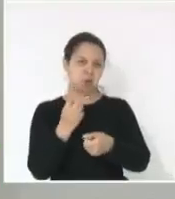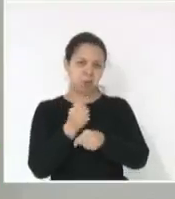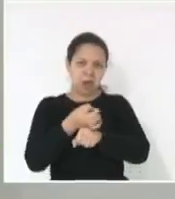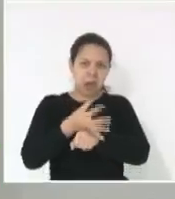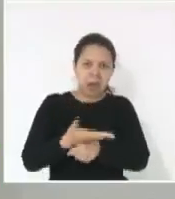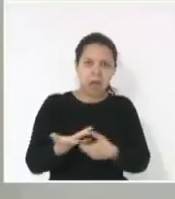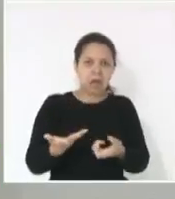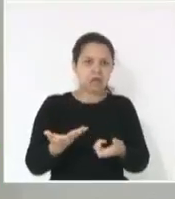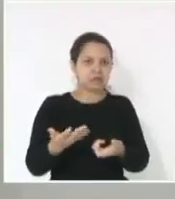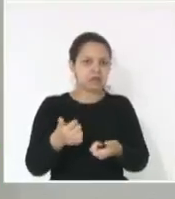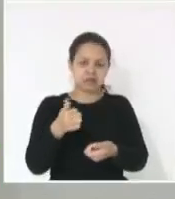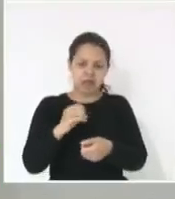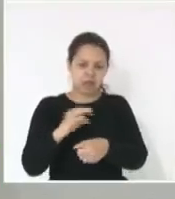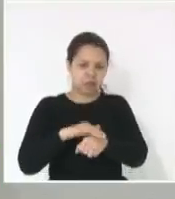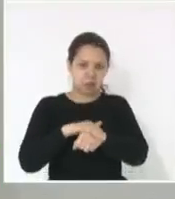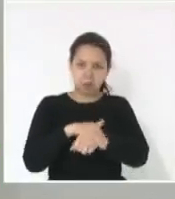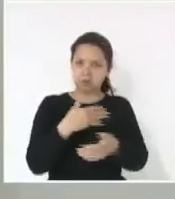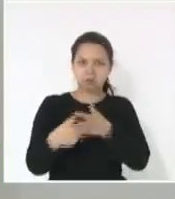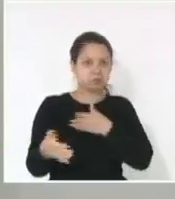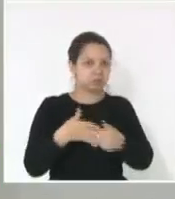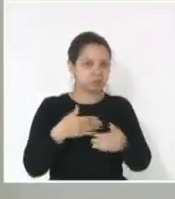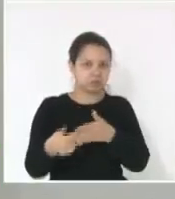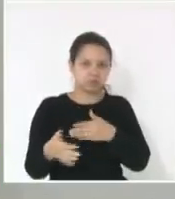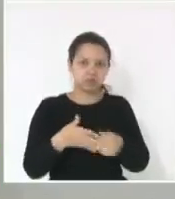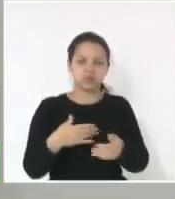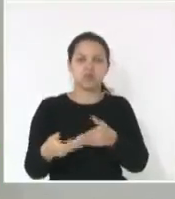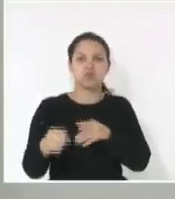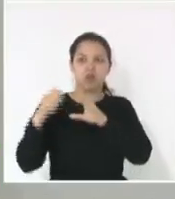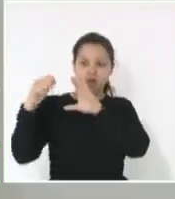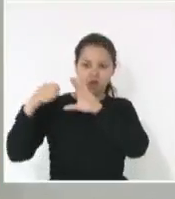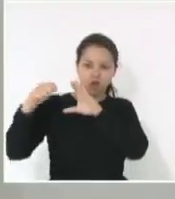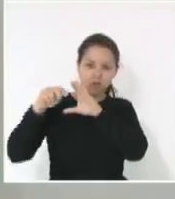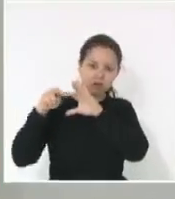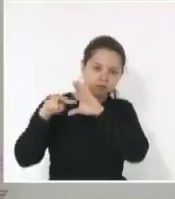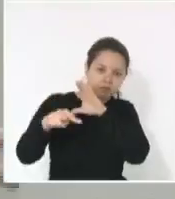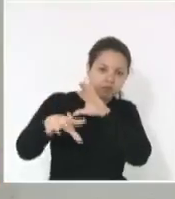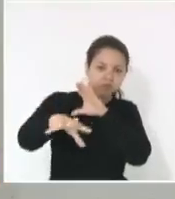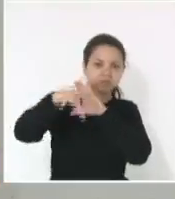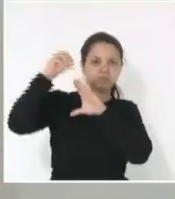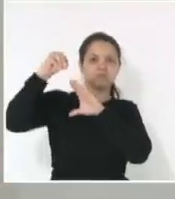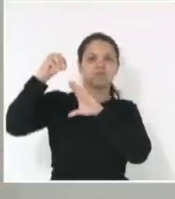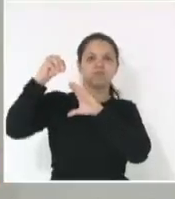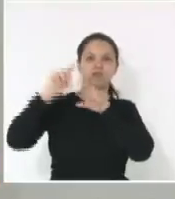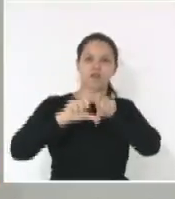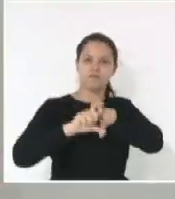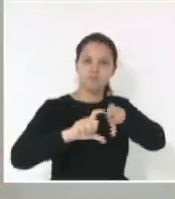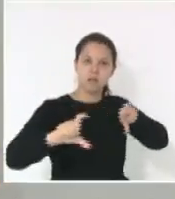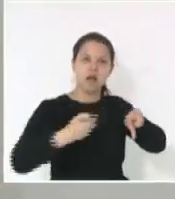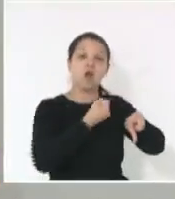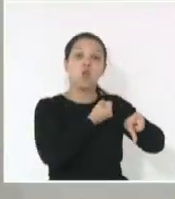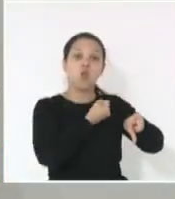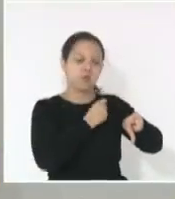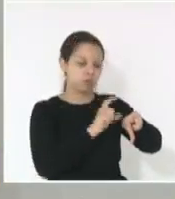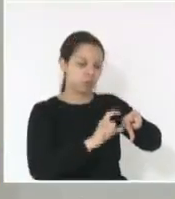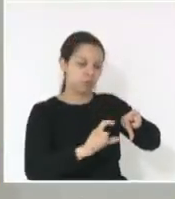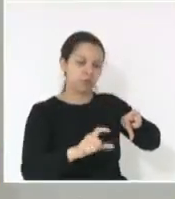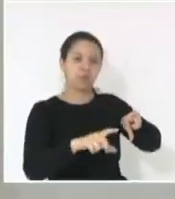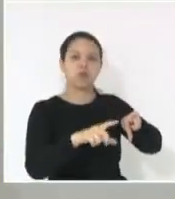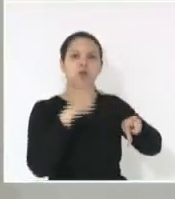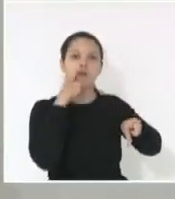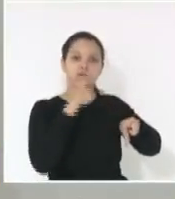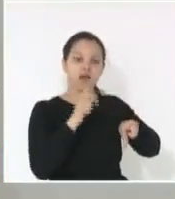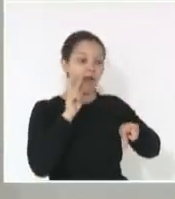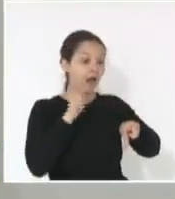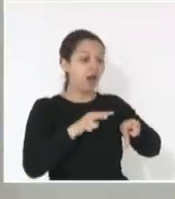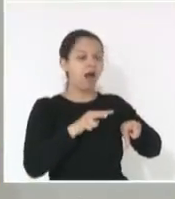entrada no município, em tal rua, um veículo, tal placa, veículo furtado, veículo roubado.